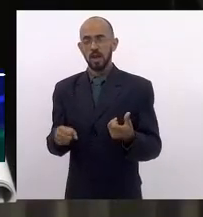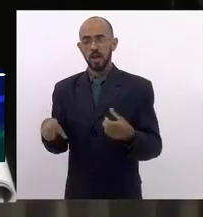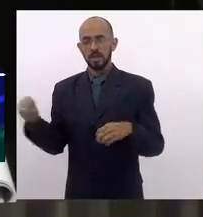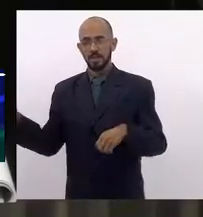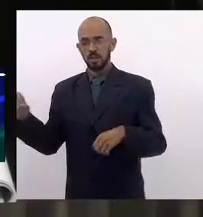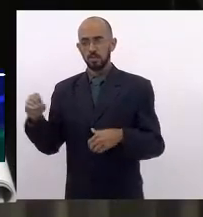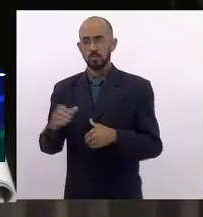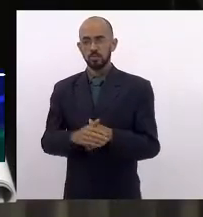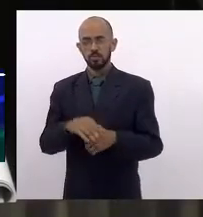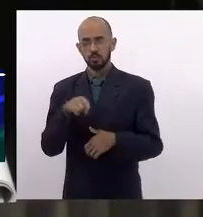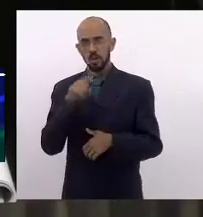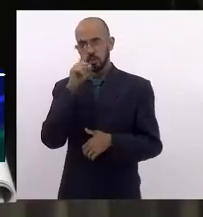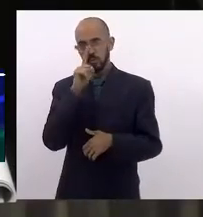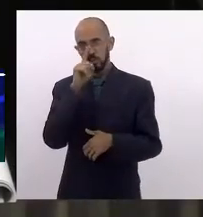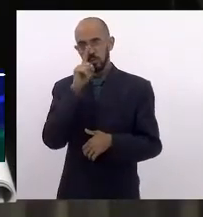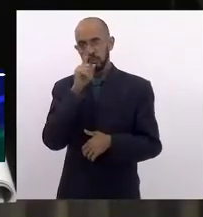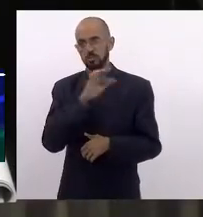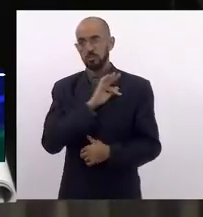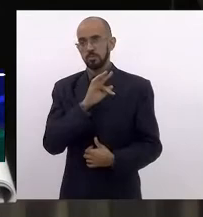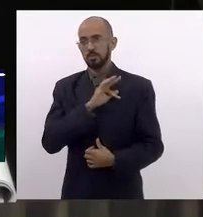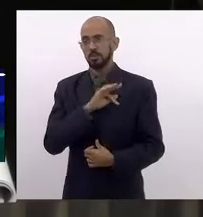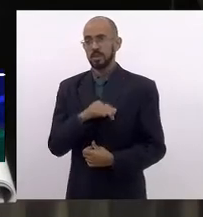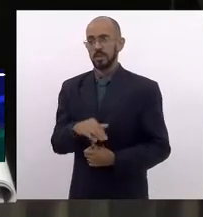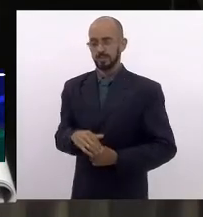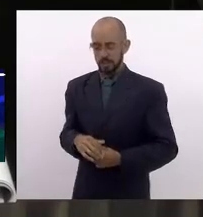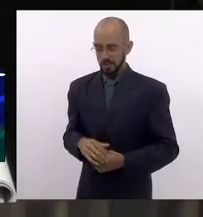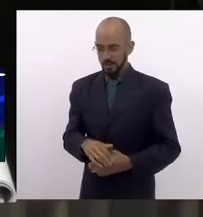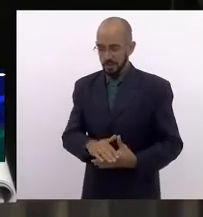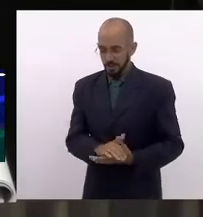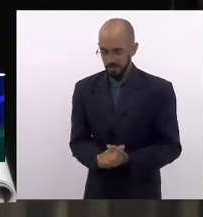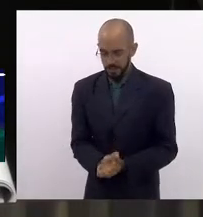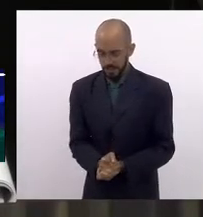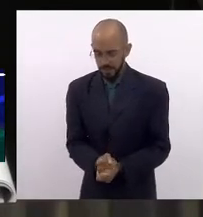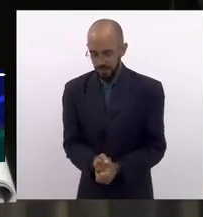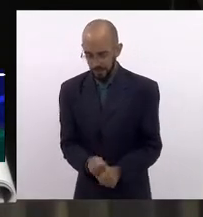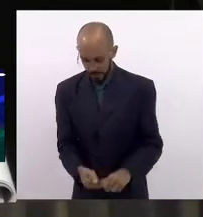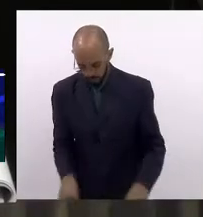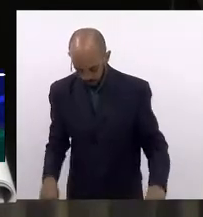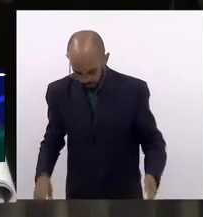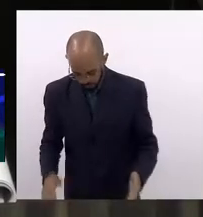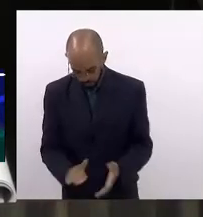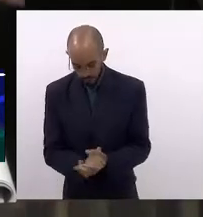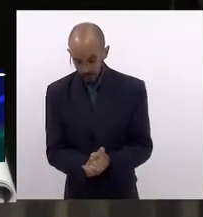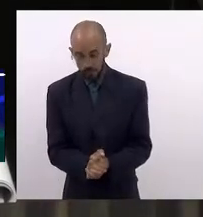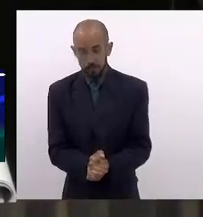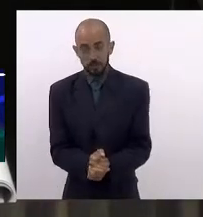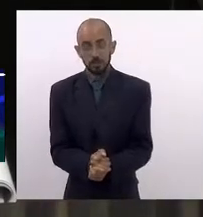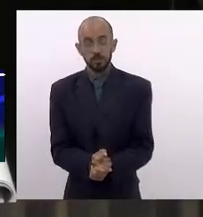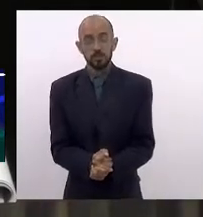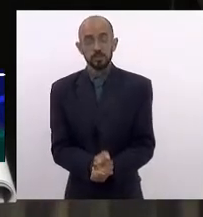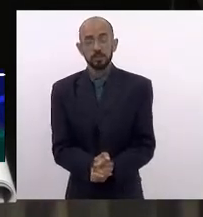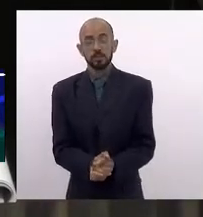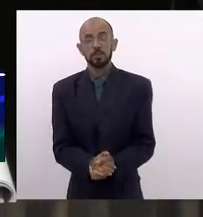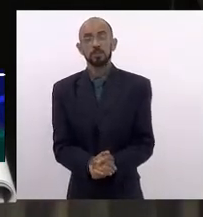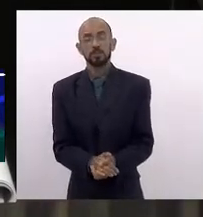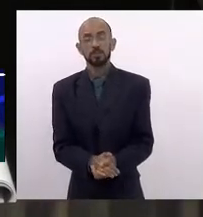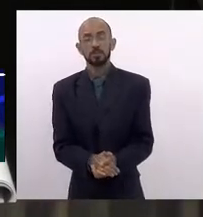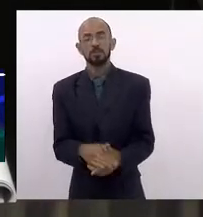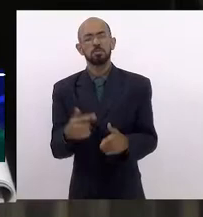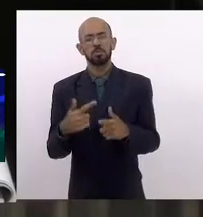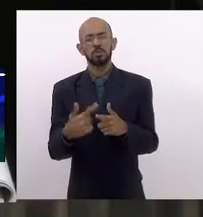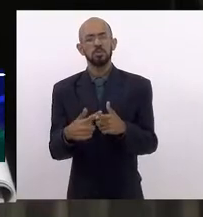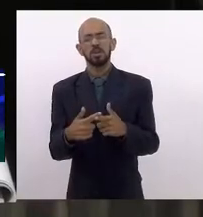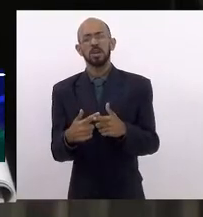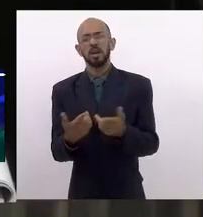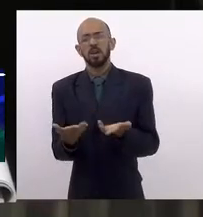é um risco me deu problema até hoje a mão depois Wilson Alves vai entrar na justiça mas agora porque estão